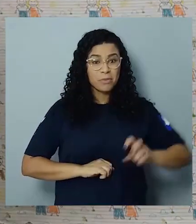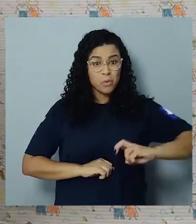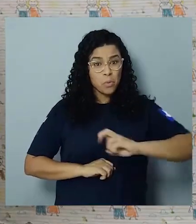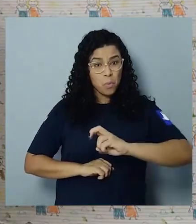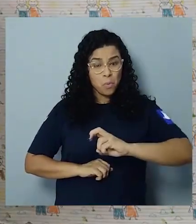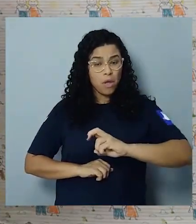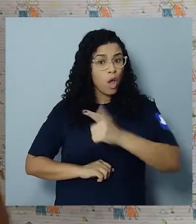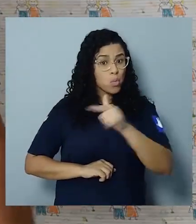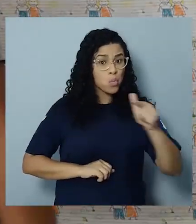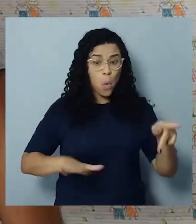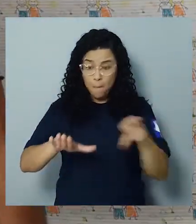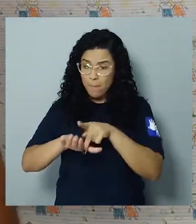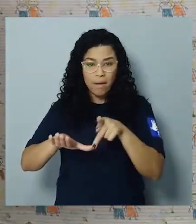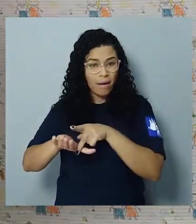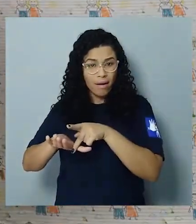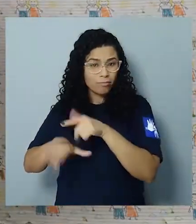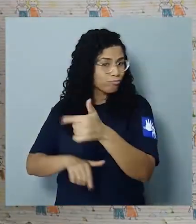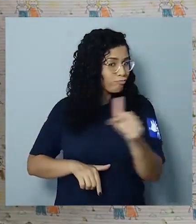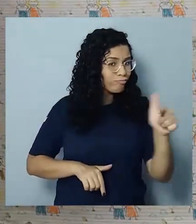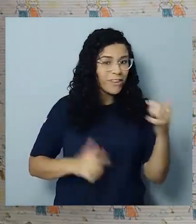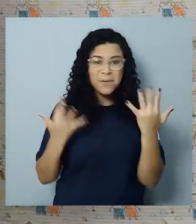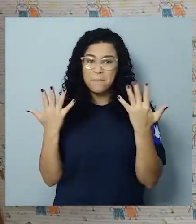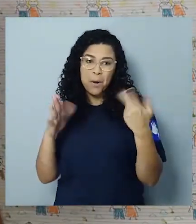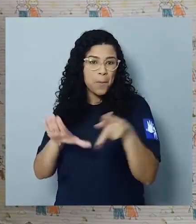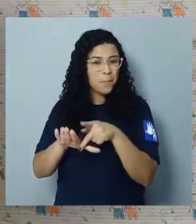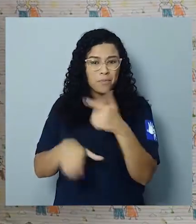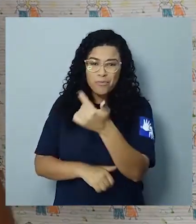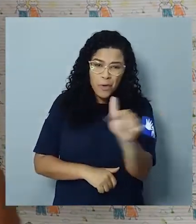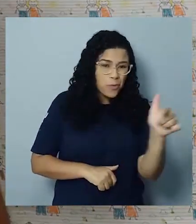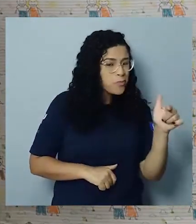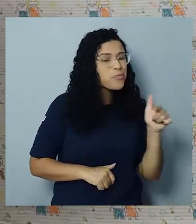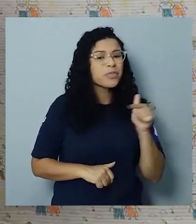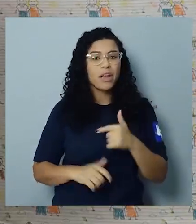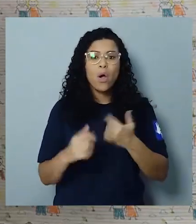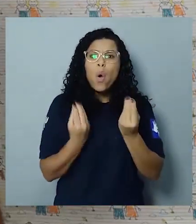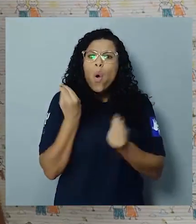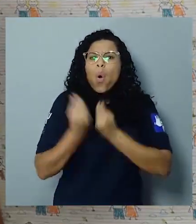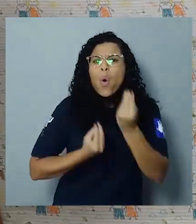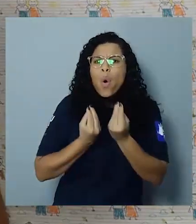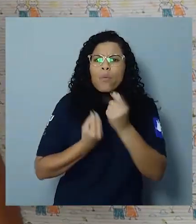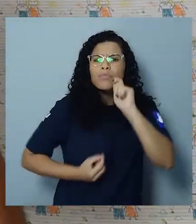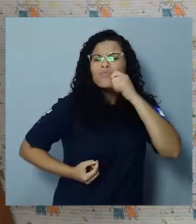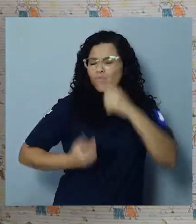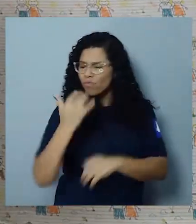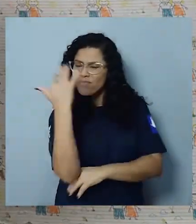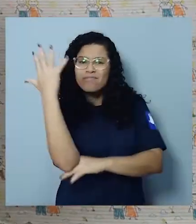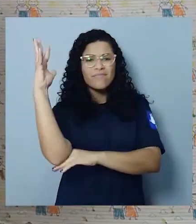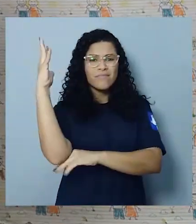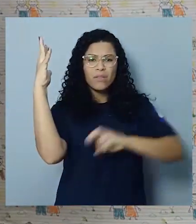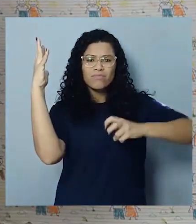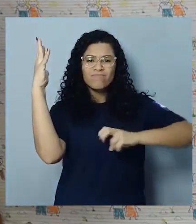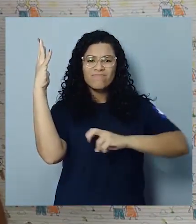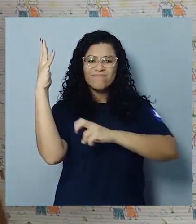a cobra não tem pé não dá toda mas não tem botando o povo vai sobe no pezinho